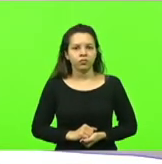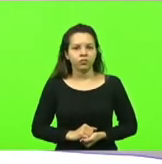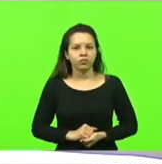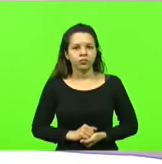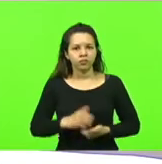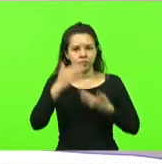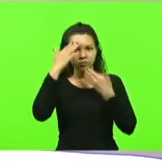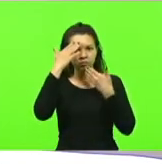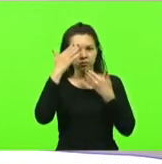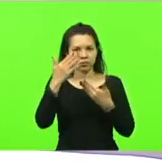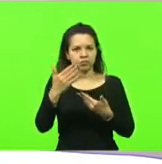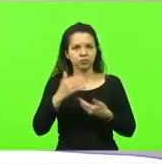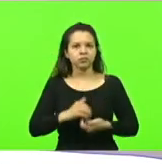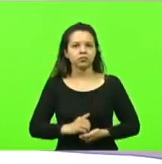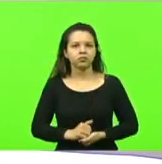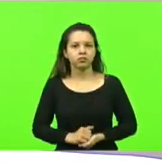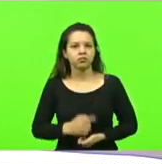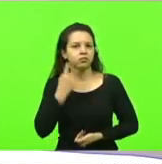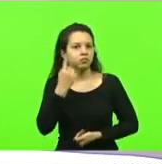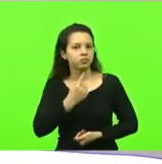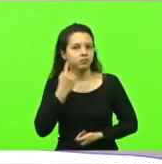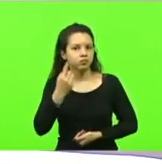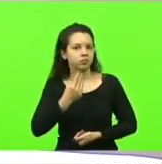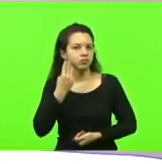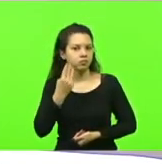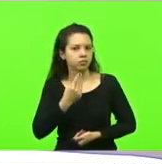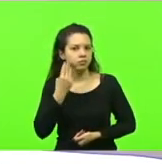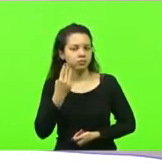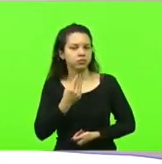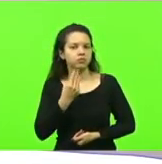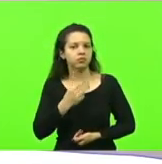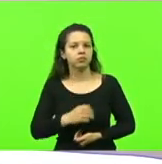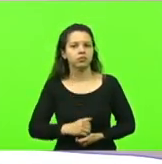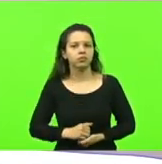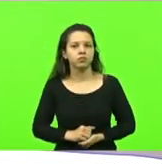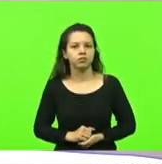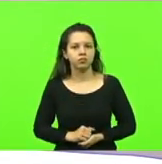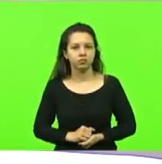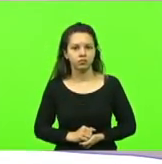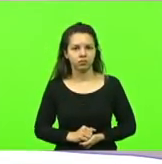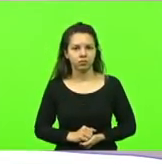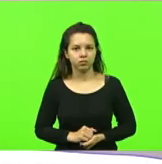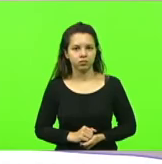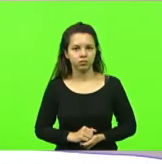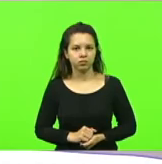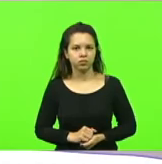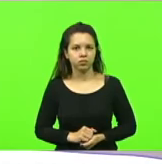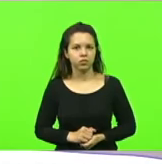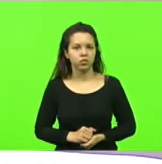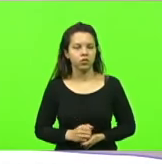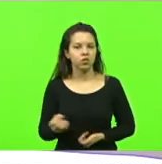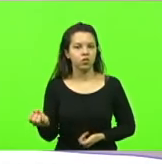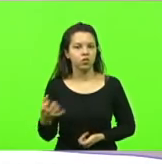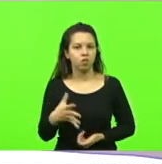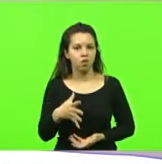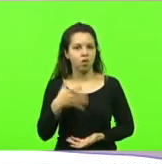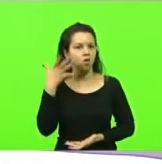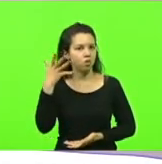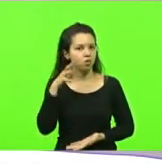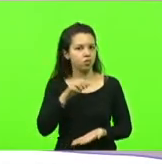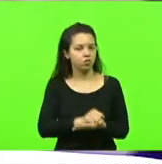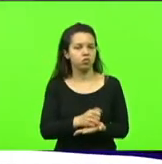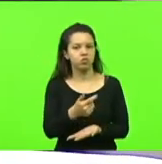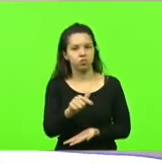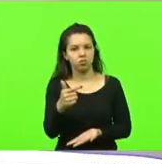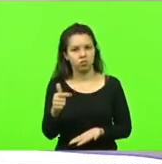Obrigado, deputado Márcio Machado. Não havendo novos oradores inscritos,